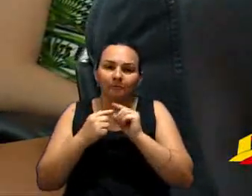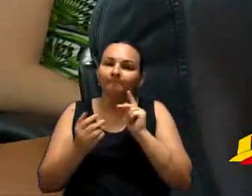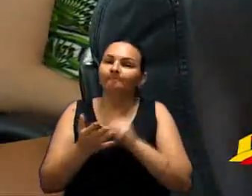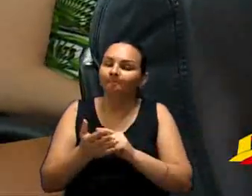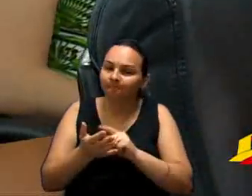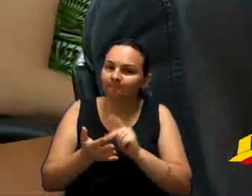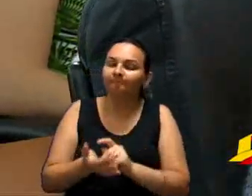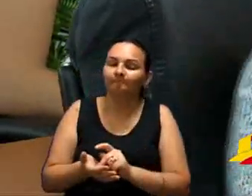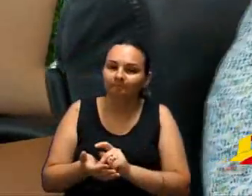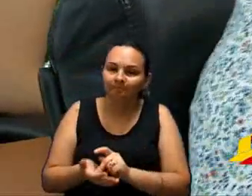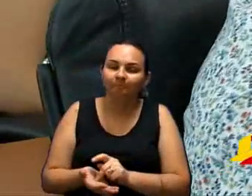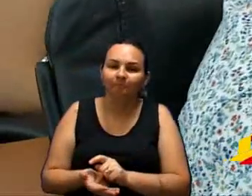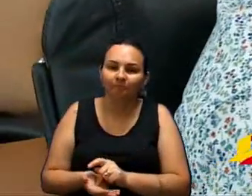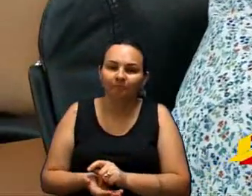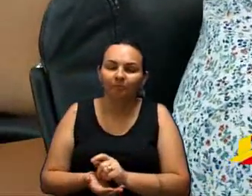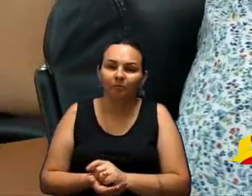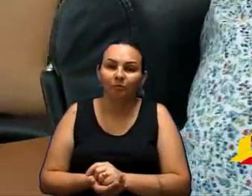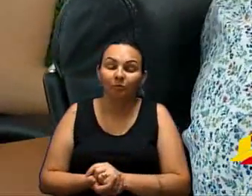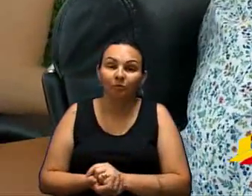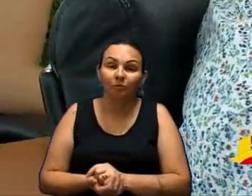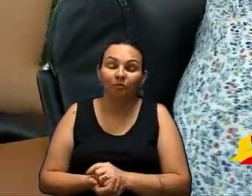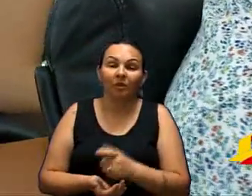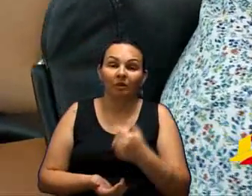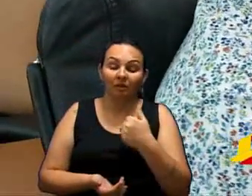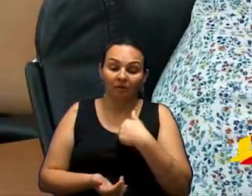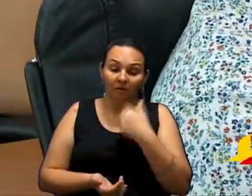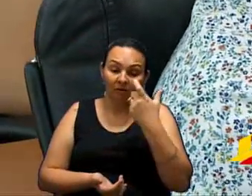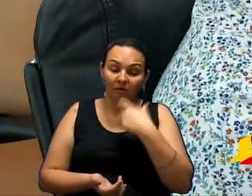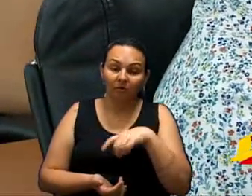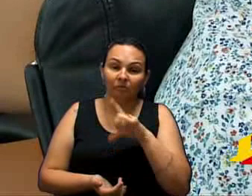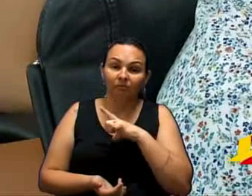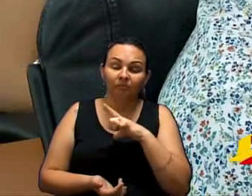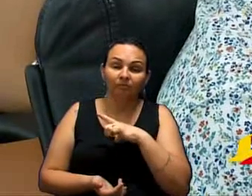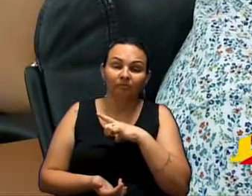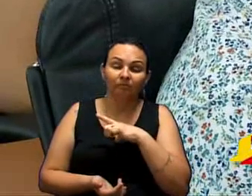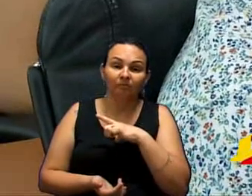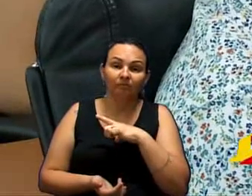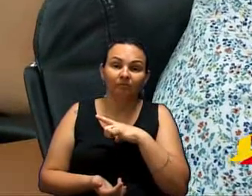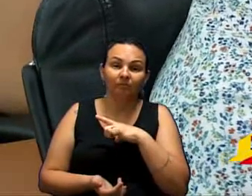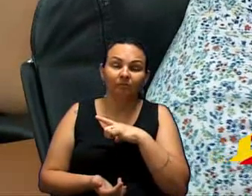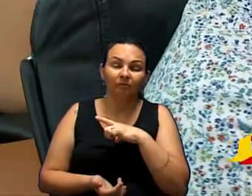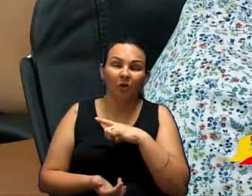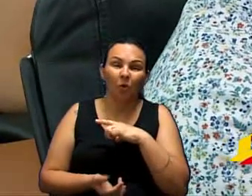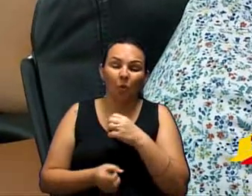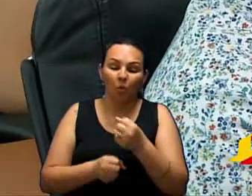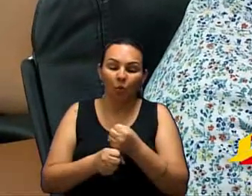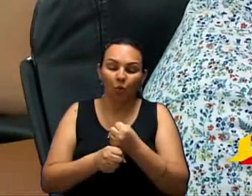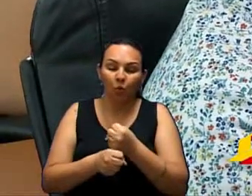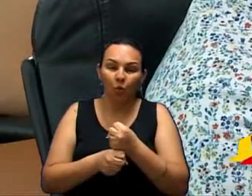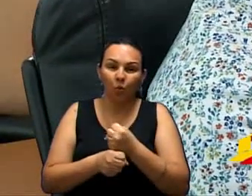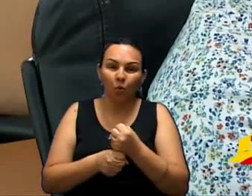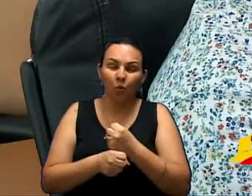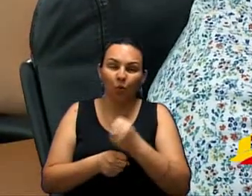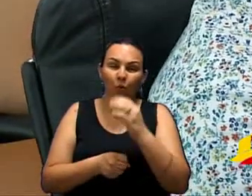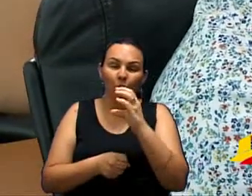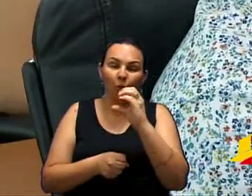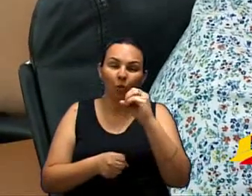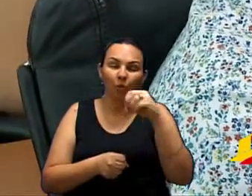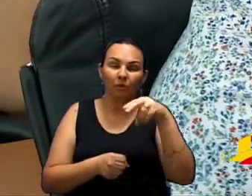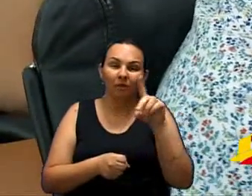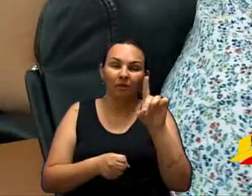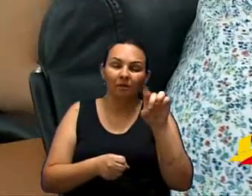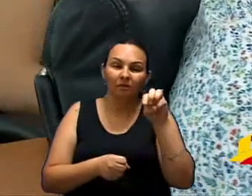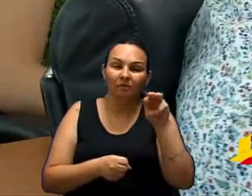verdade bom eu tenho aqui eu fiquei muitos anos o com o tema desde o início com deu até